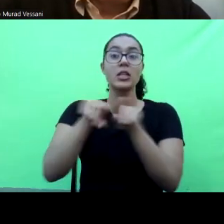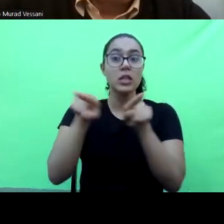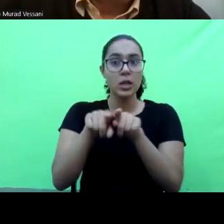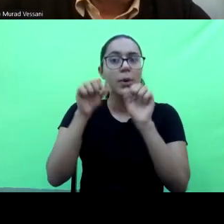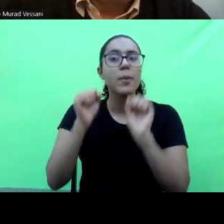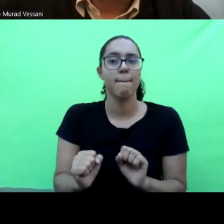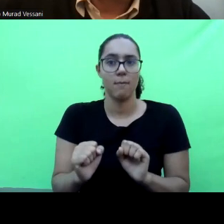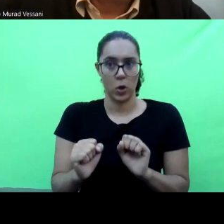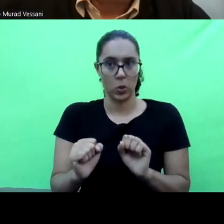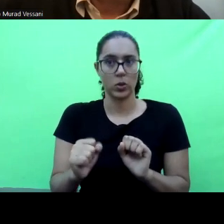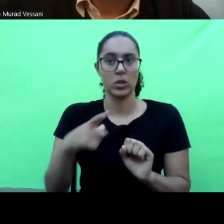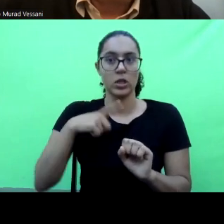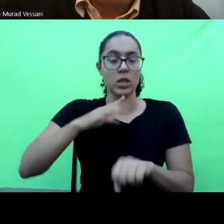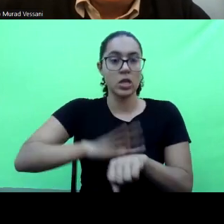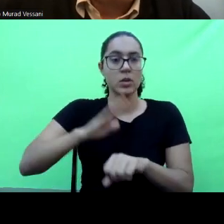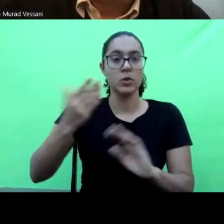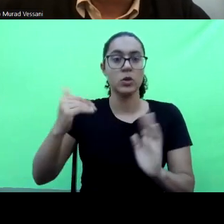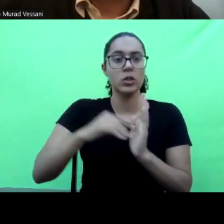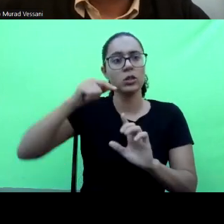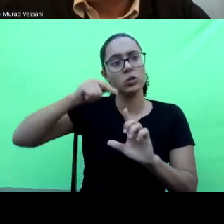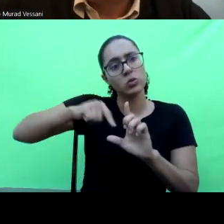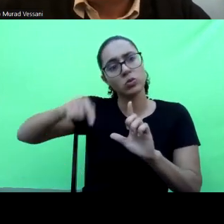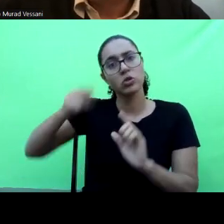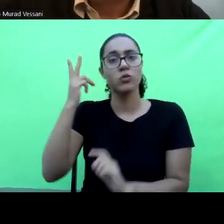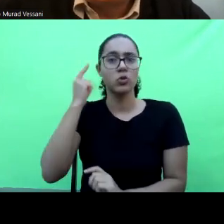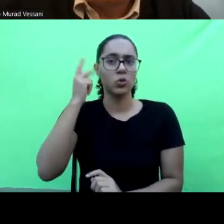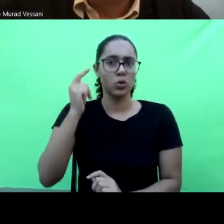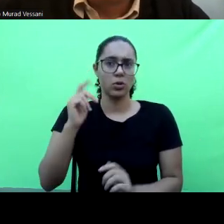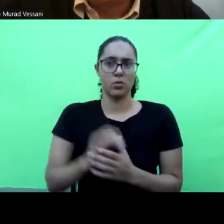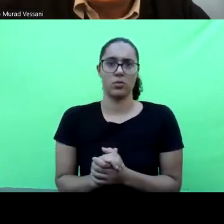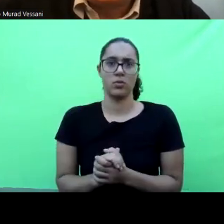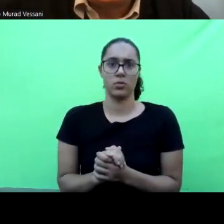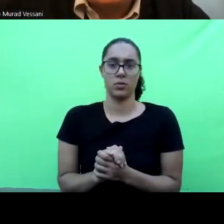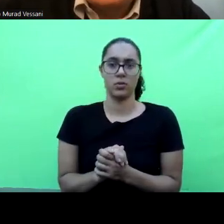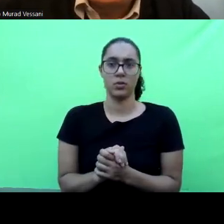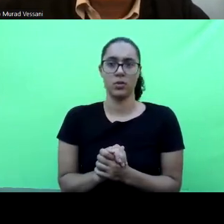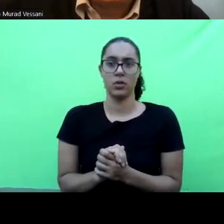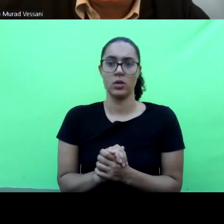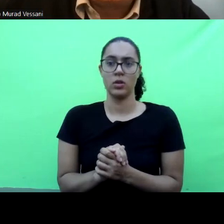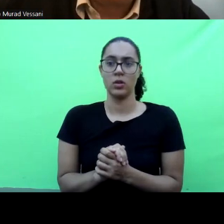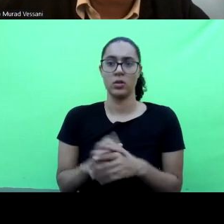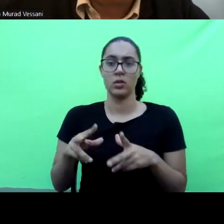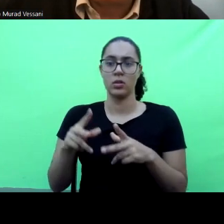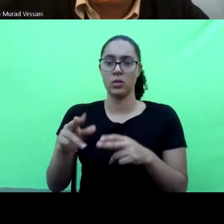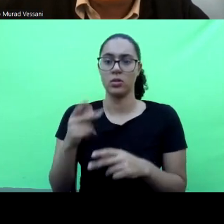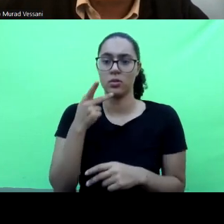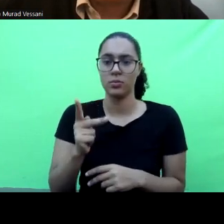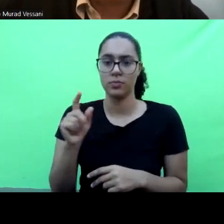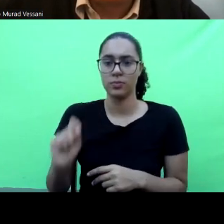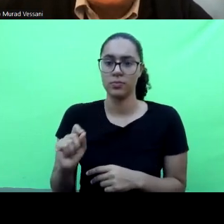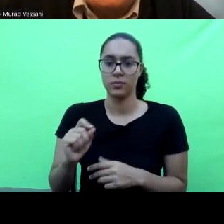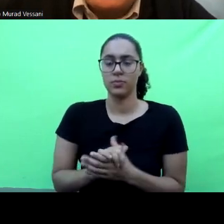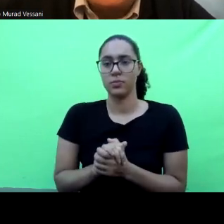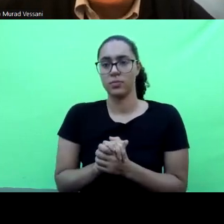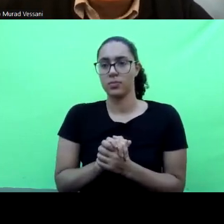a pressão dentro dos limites normais, e a gente chama esse subgrupo do glaucoma primário de ângulo aberto de glaucoma de